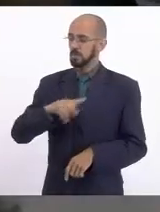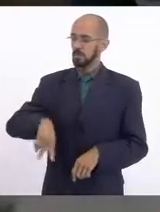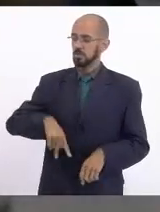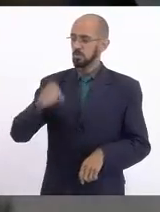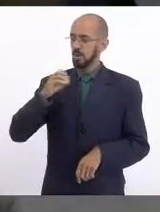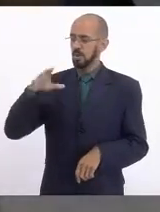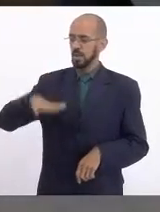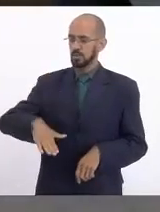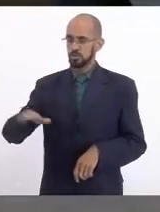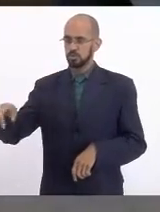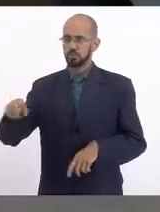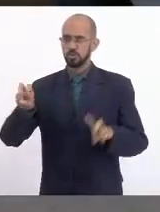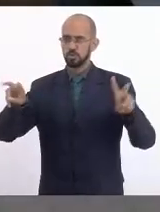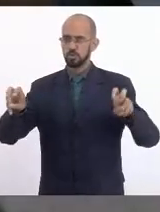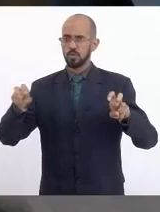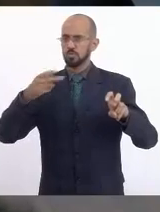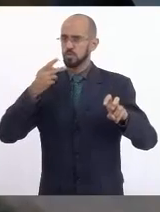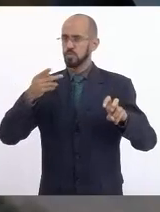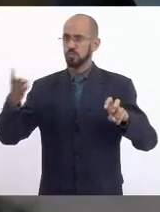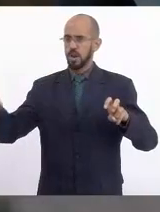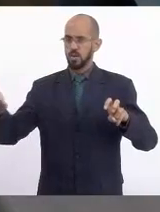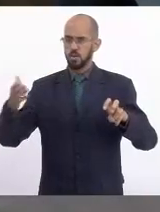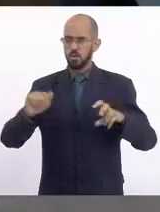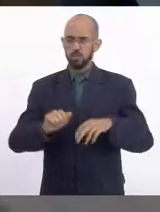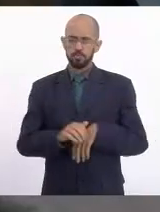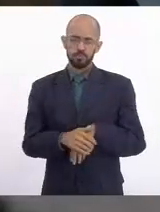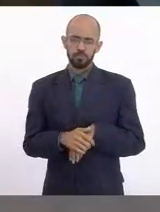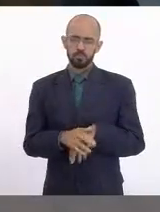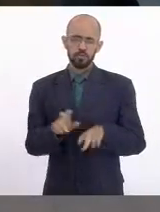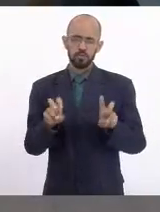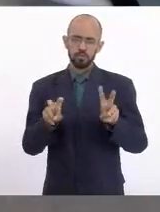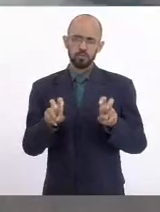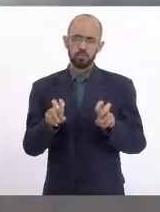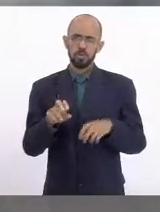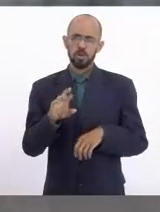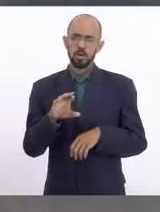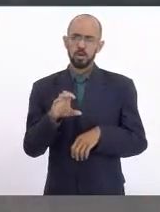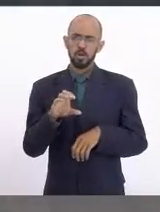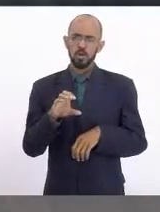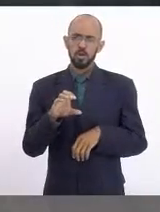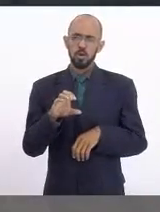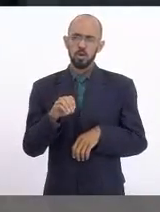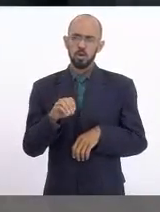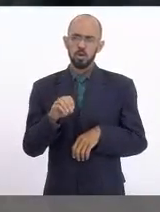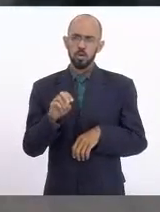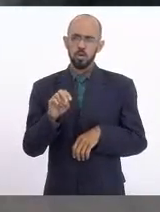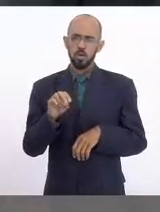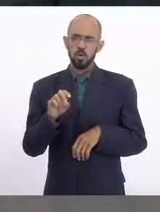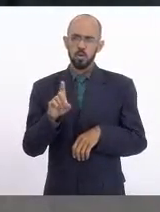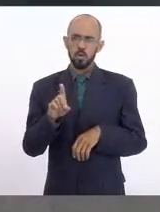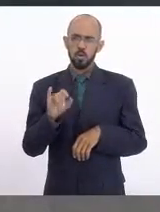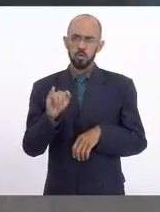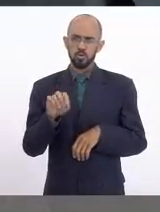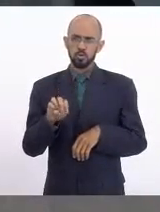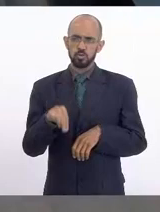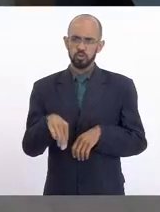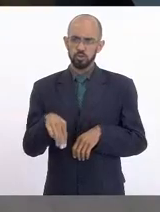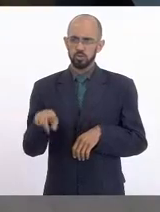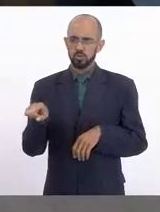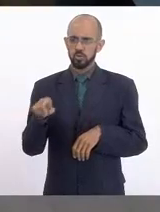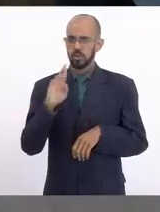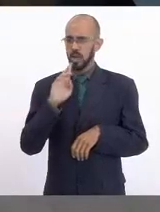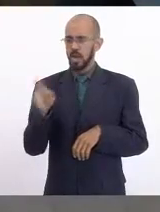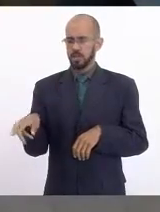e com relação ao que o seu acabou de falar e referente a codin É de fato senhor tem